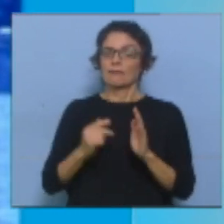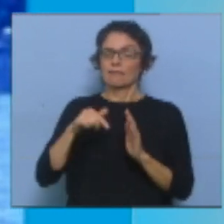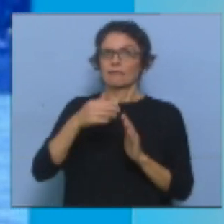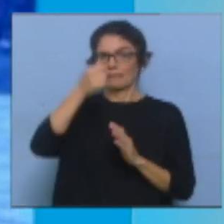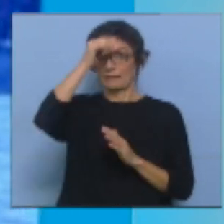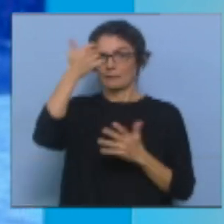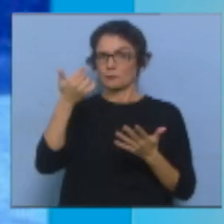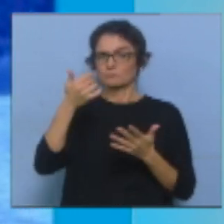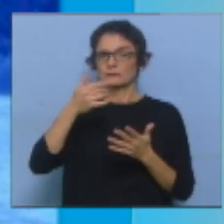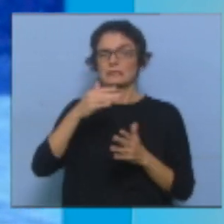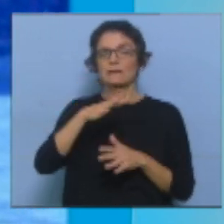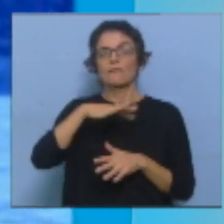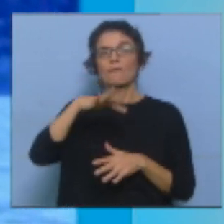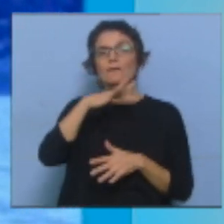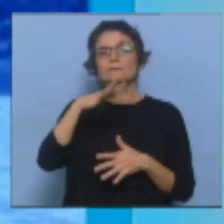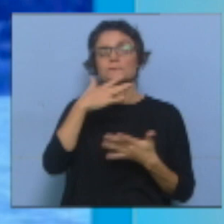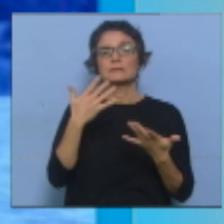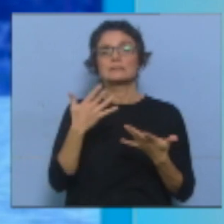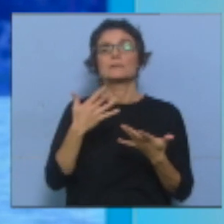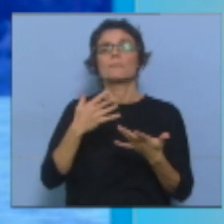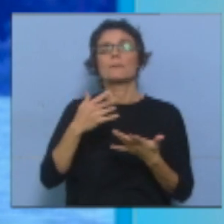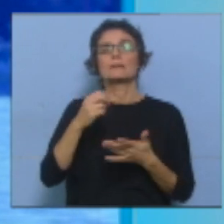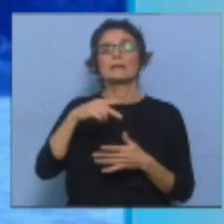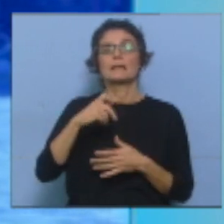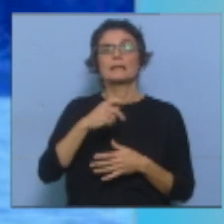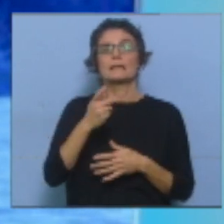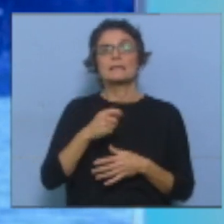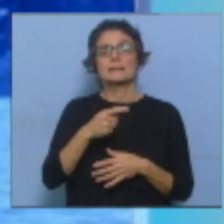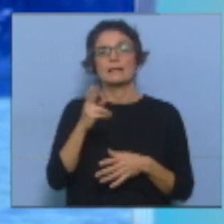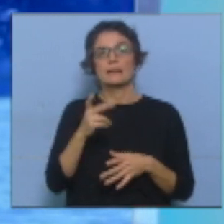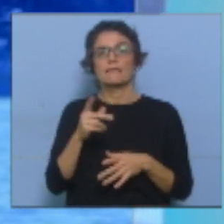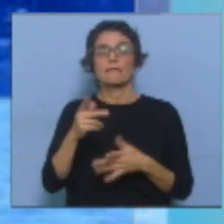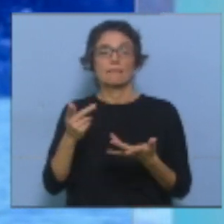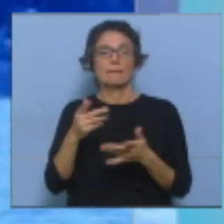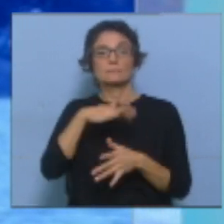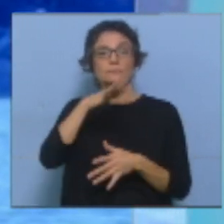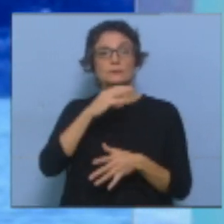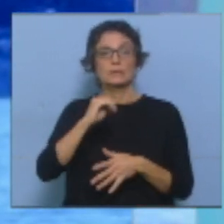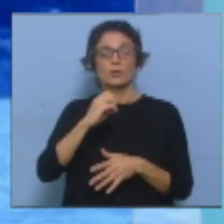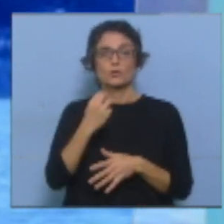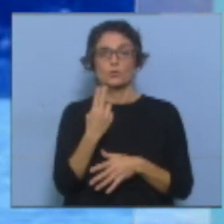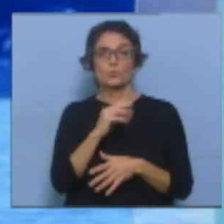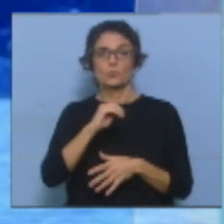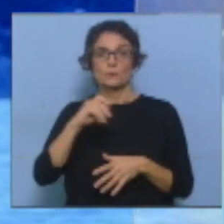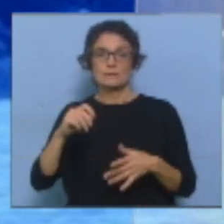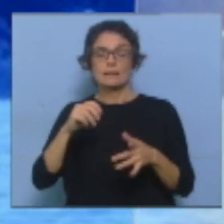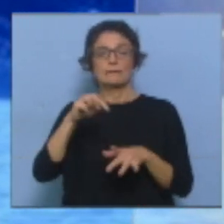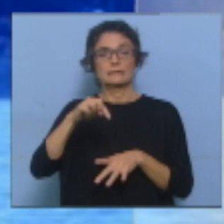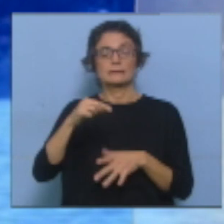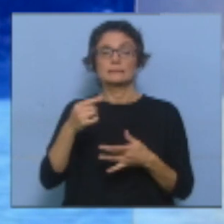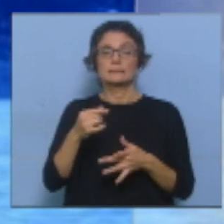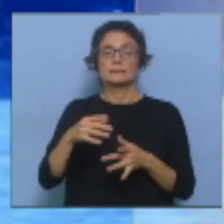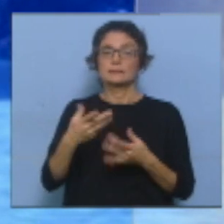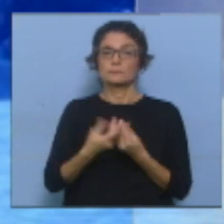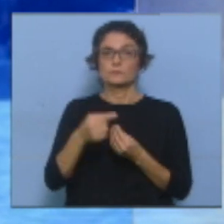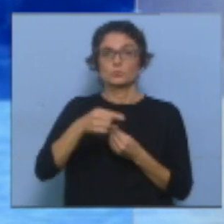Nazaré, e na história da família Sousa, que está hoje connosco. Os pais trabalham numa rádio e os filhos